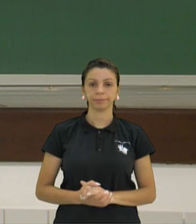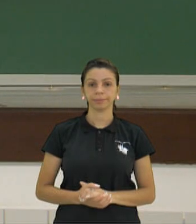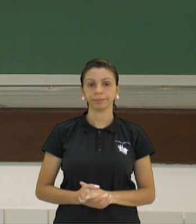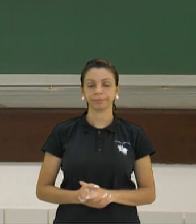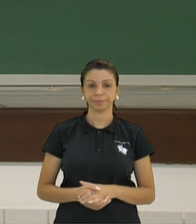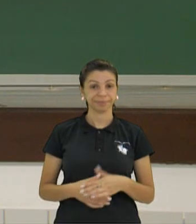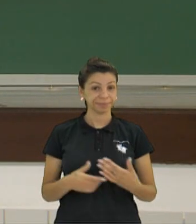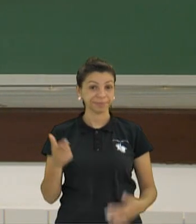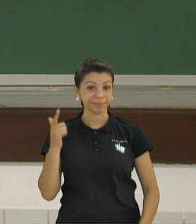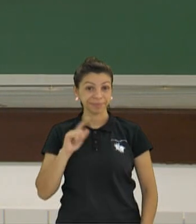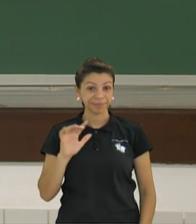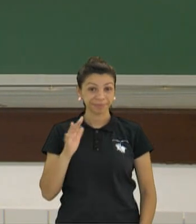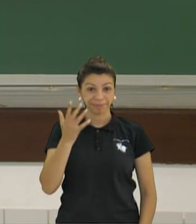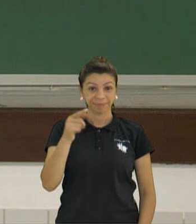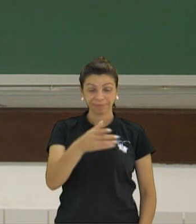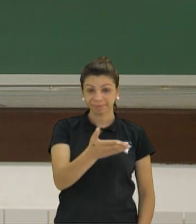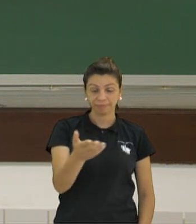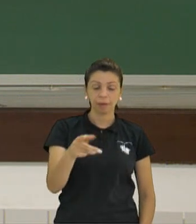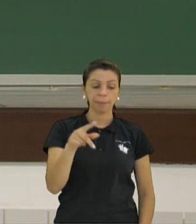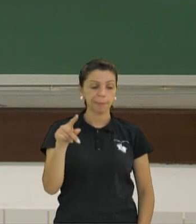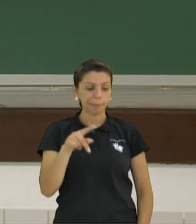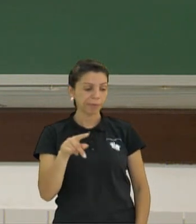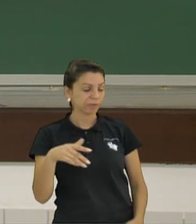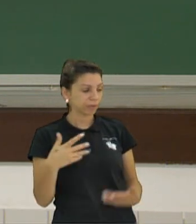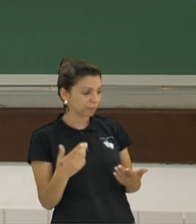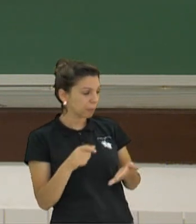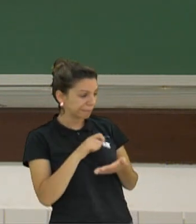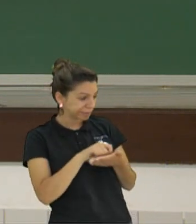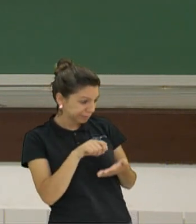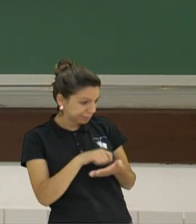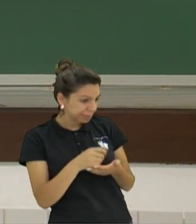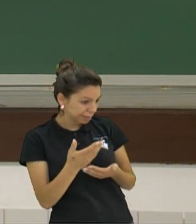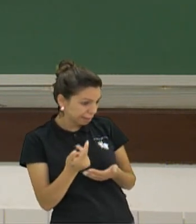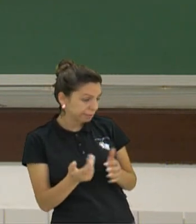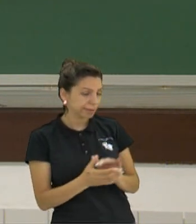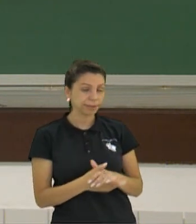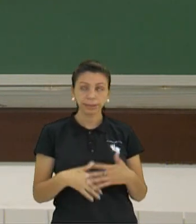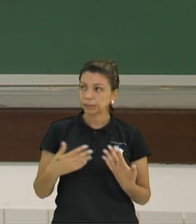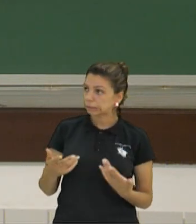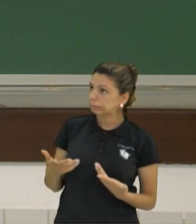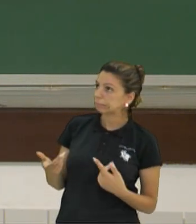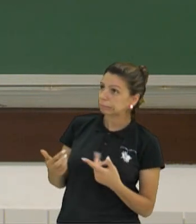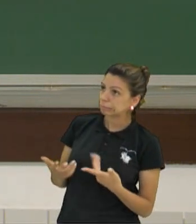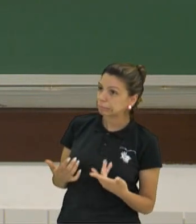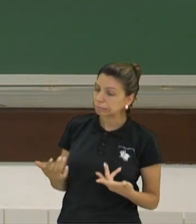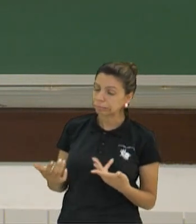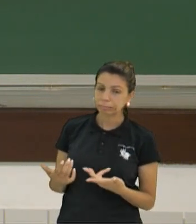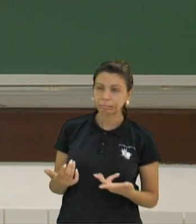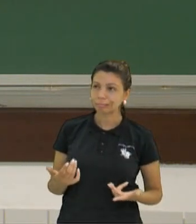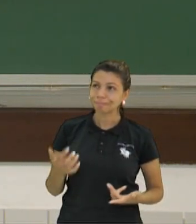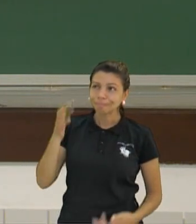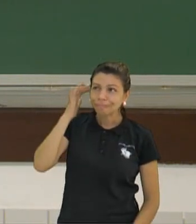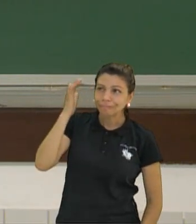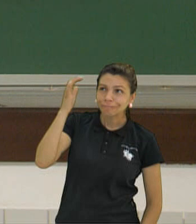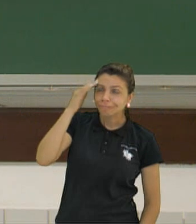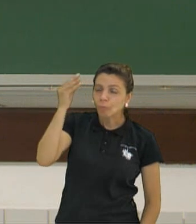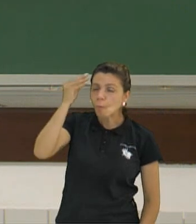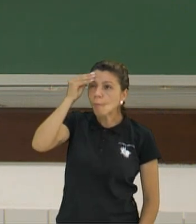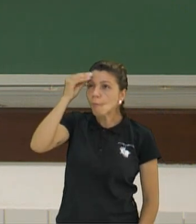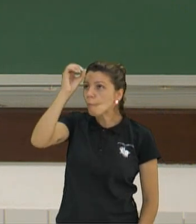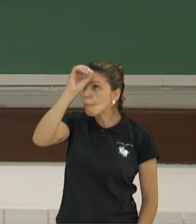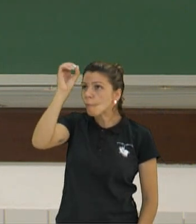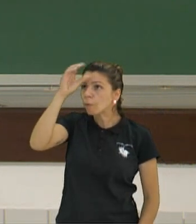Já aconteceu com você, da professora dizer, olha, vamos produzir um texto, e daí você diz, ai, professora, mas não vem nada na minha cabeça,